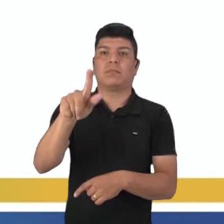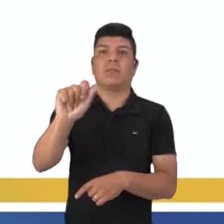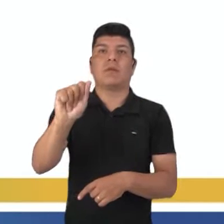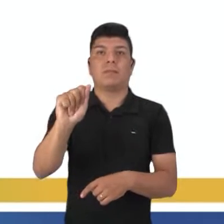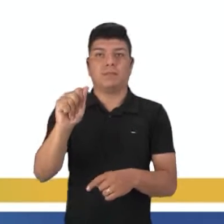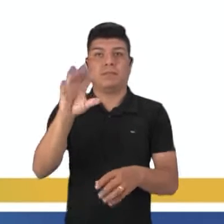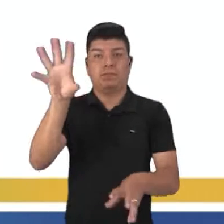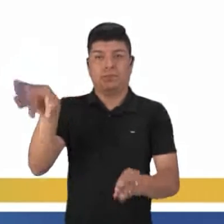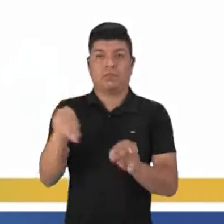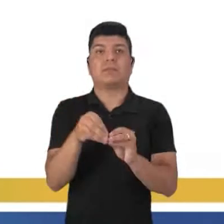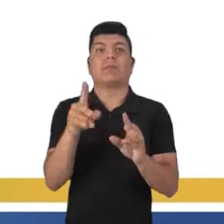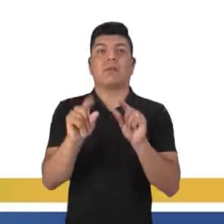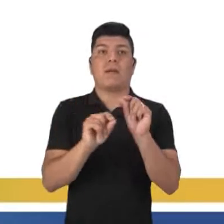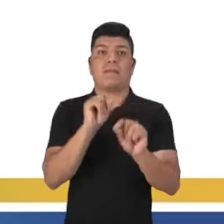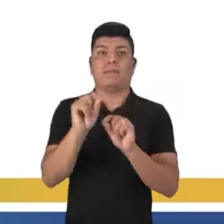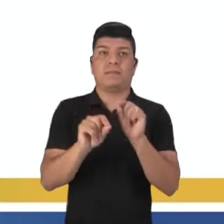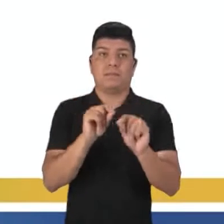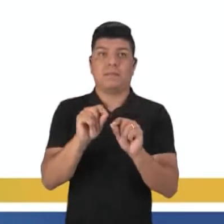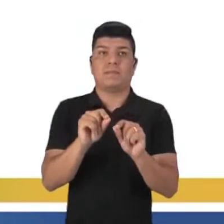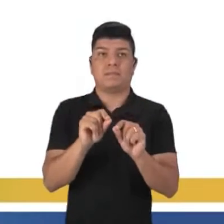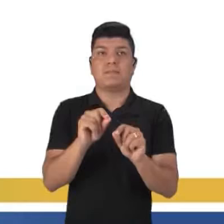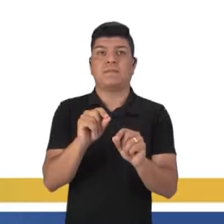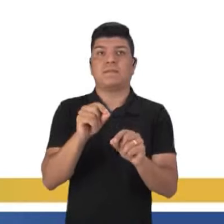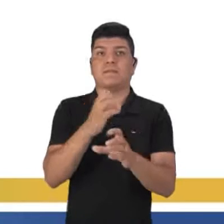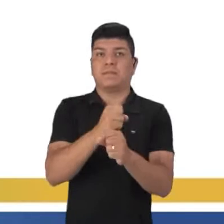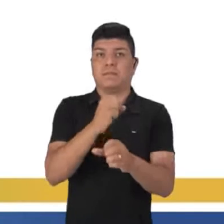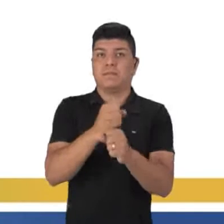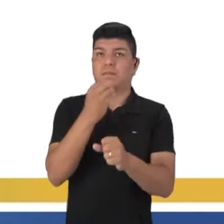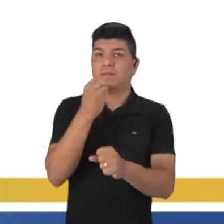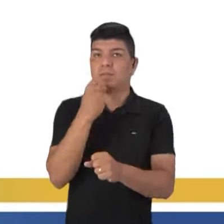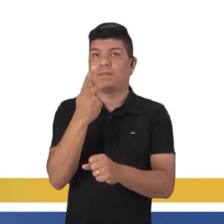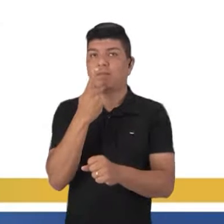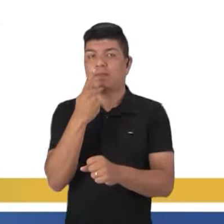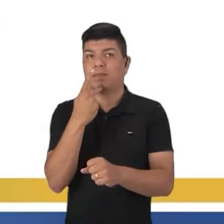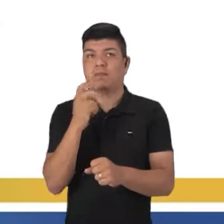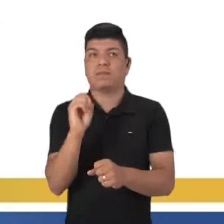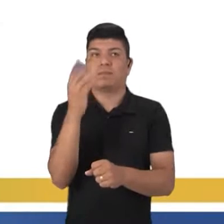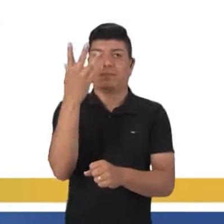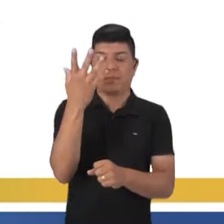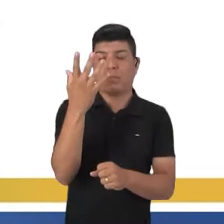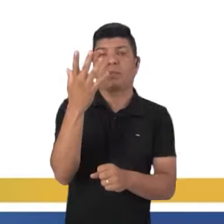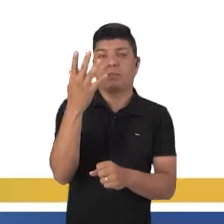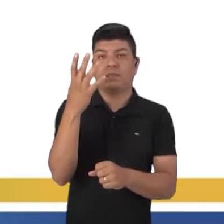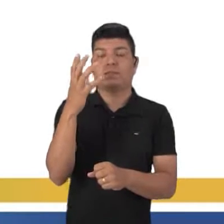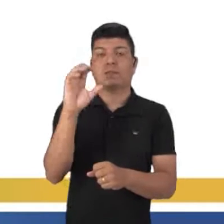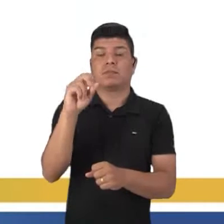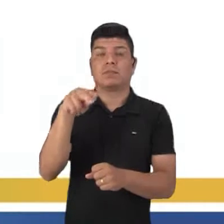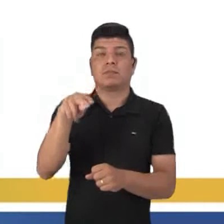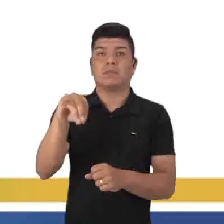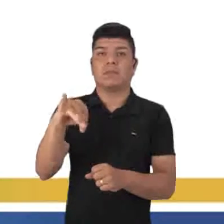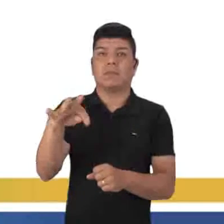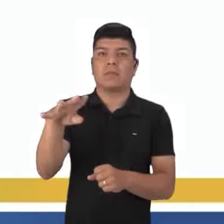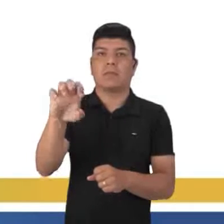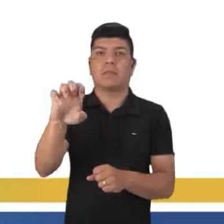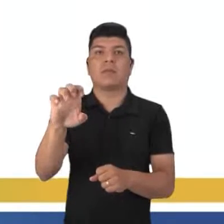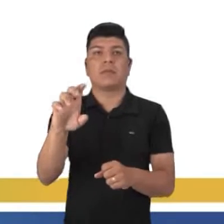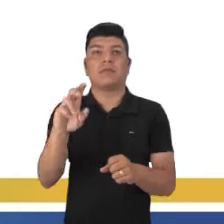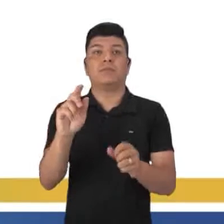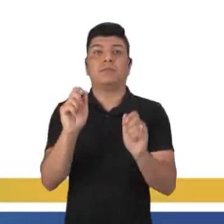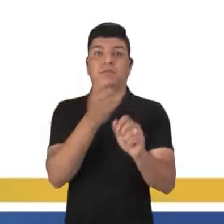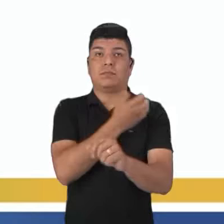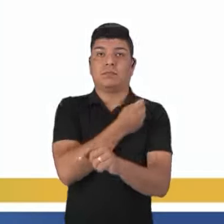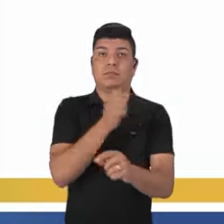Então, resumidamente, o cálculo da probabilidade de um determinado evento acontecer é dado pelo quociente, da quantidade de